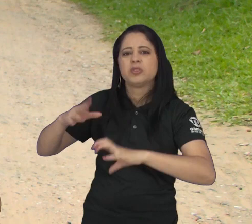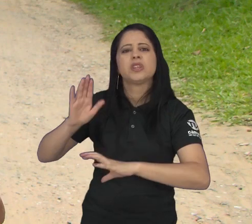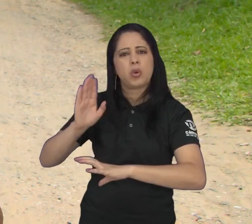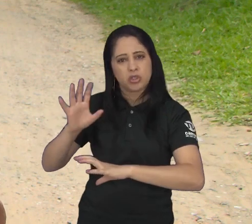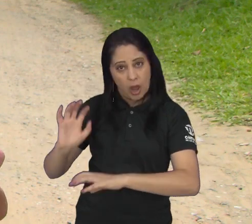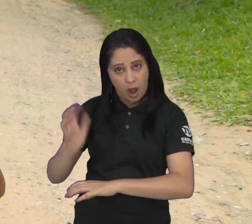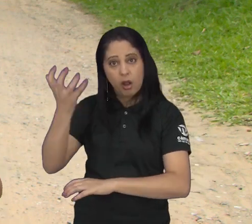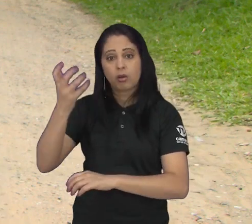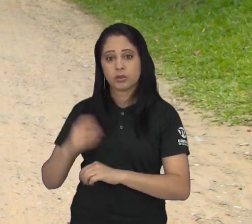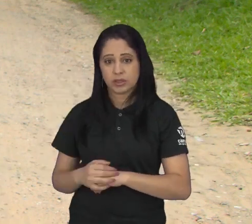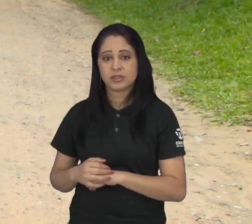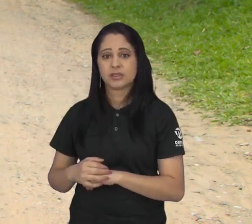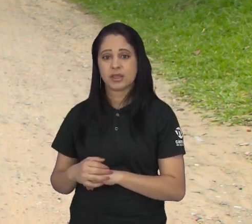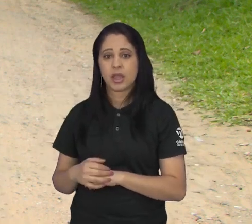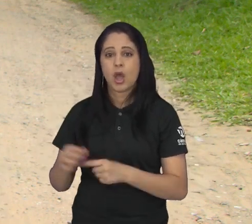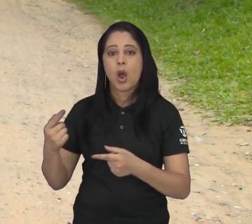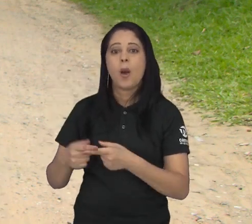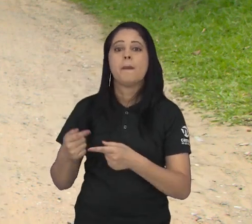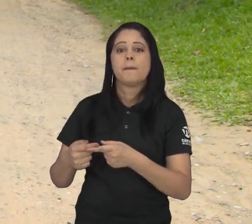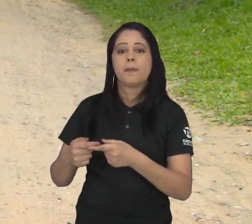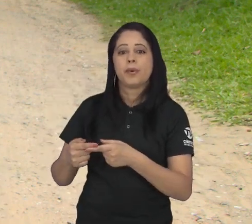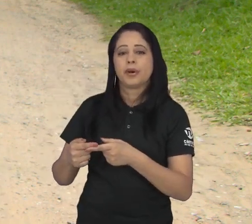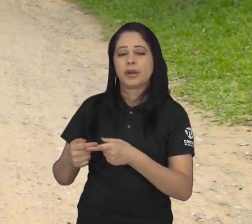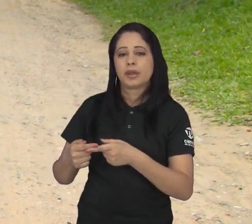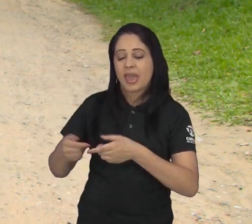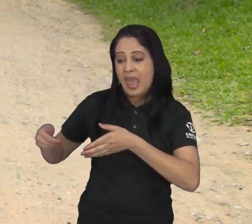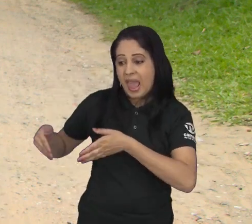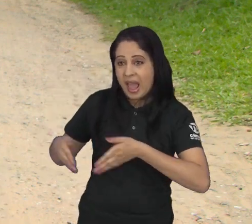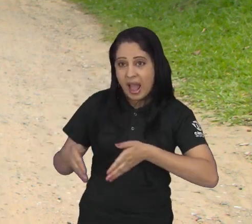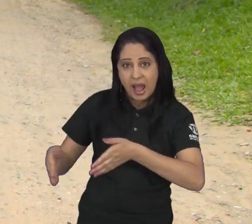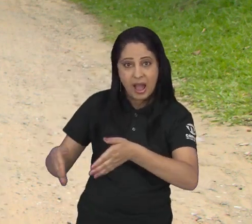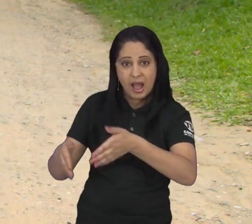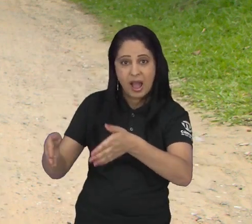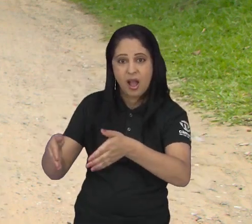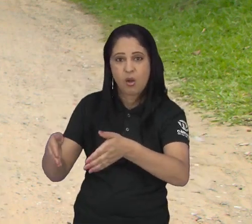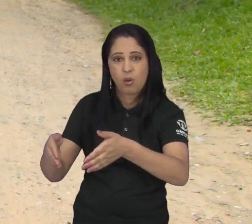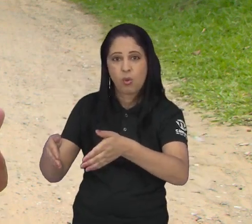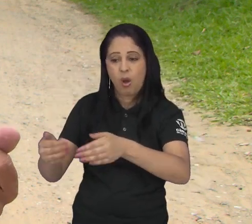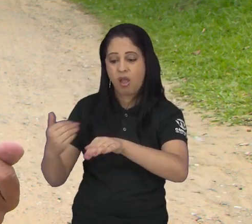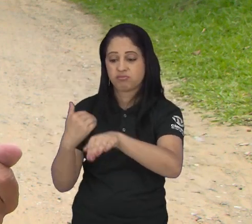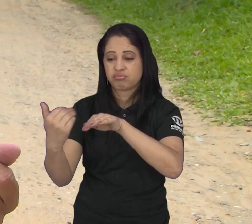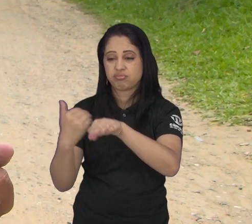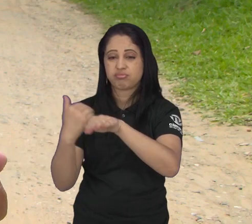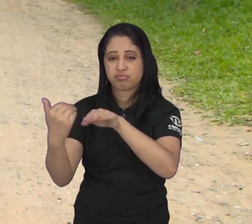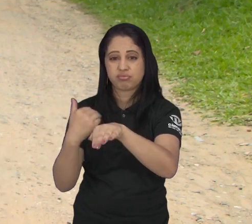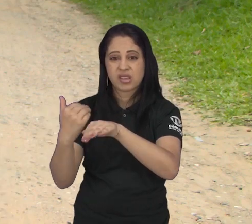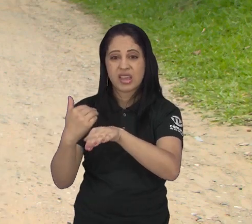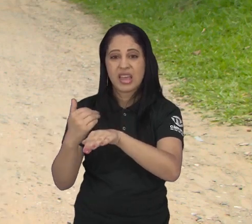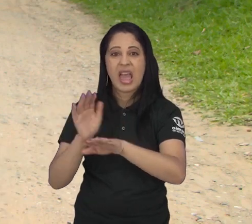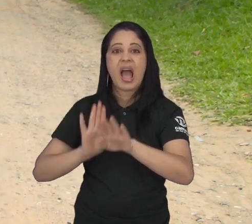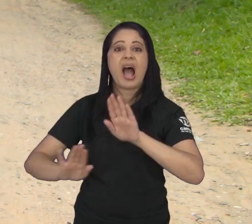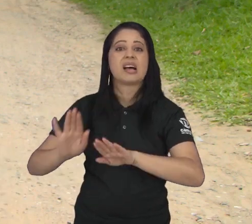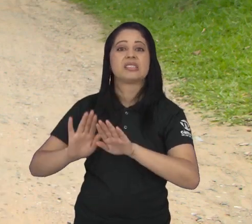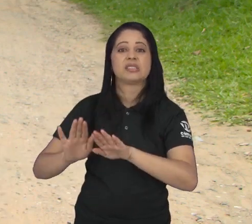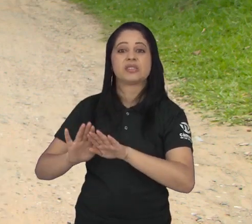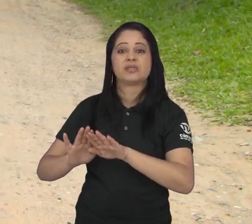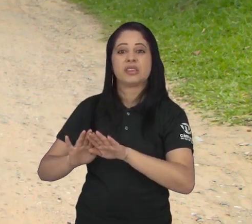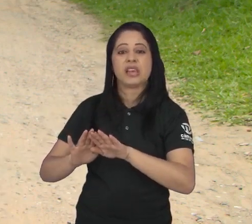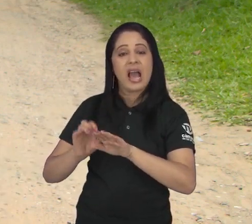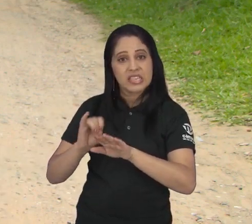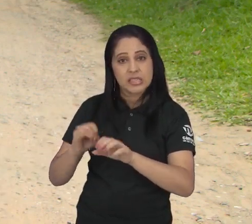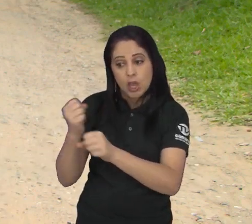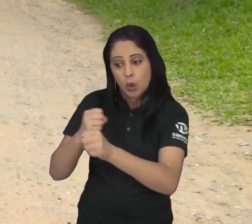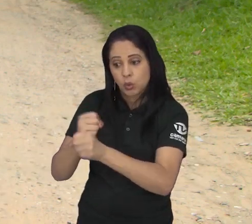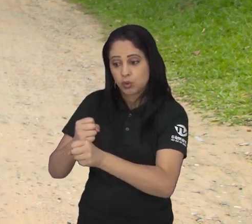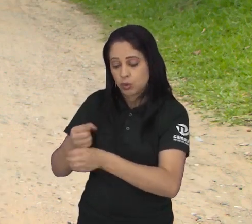exame exatamente por isso porque aqui eu havia de acesso mas que a maioria abusa então com a ciclovia